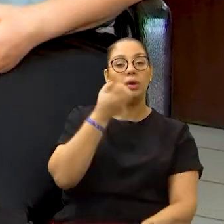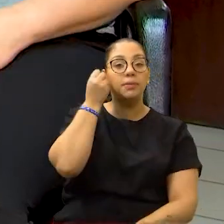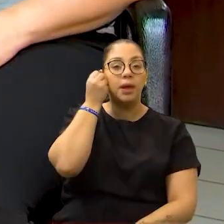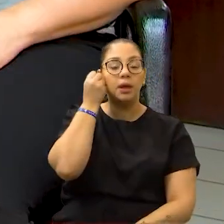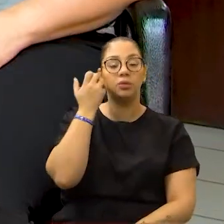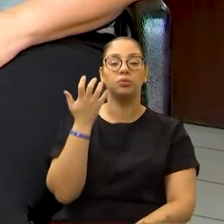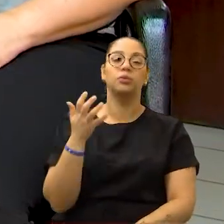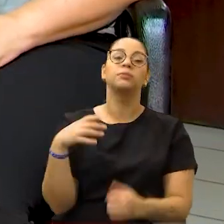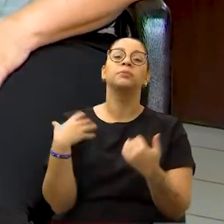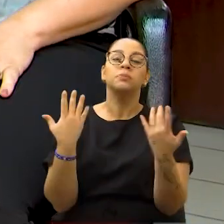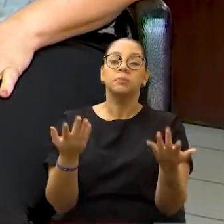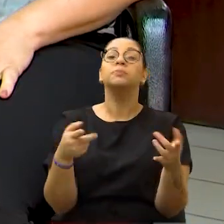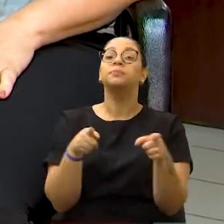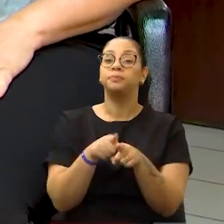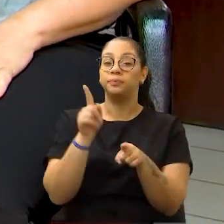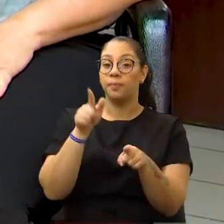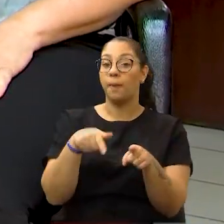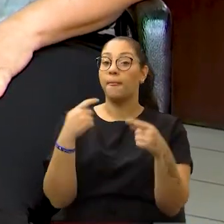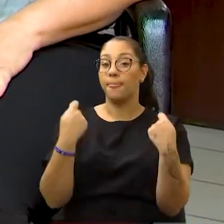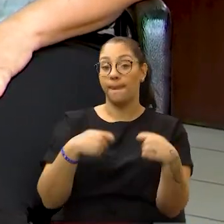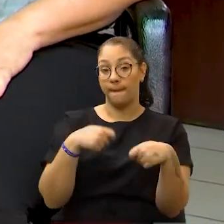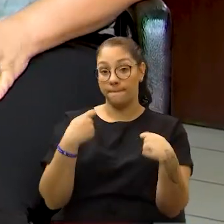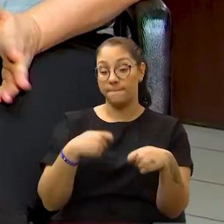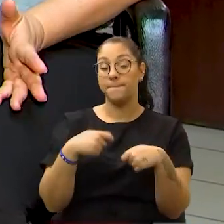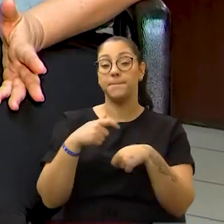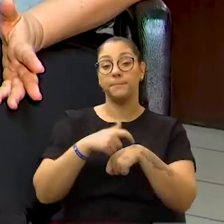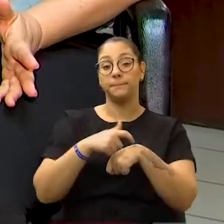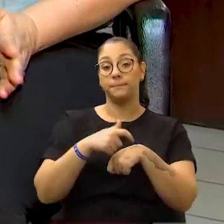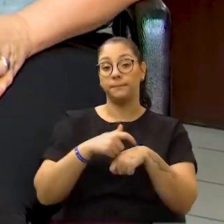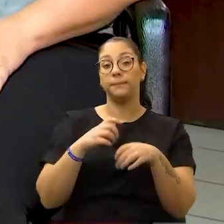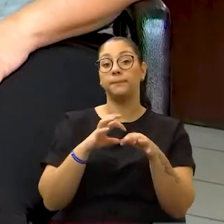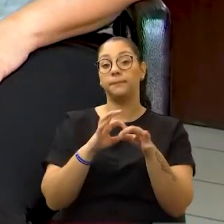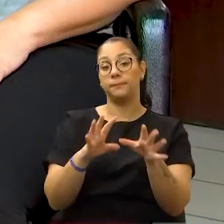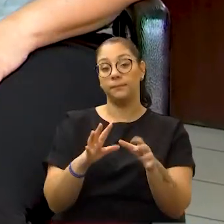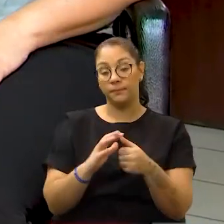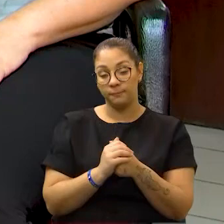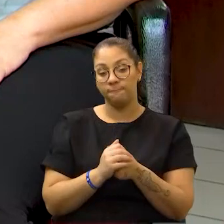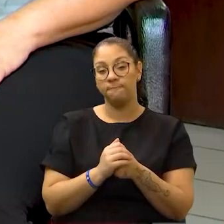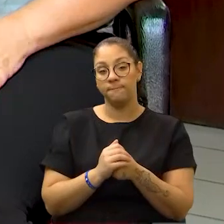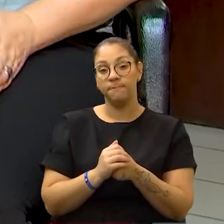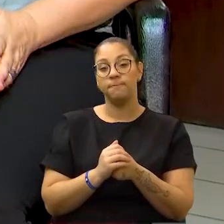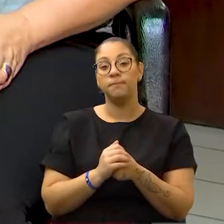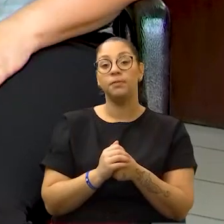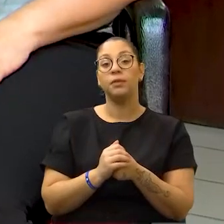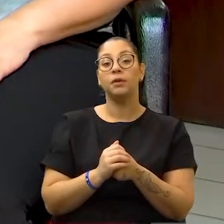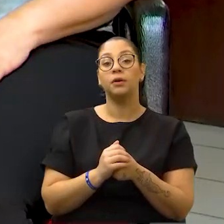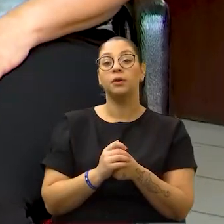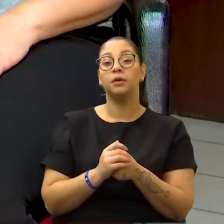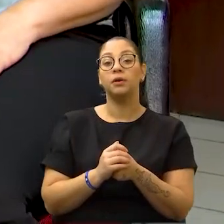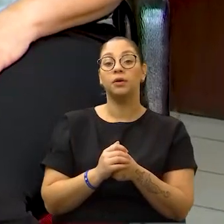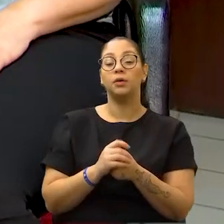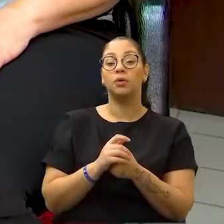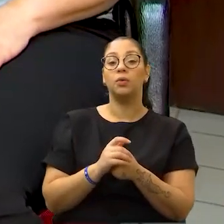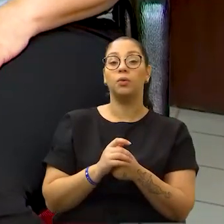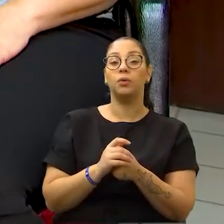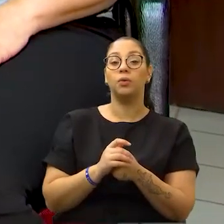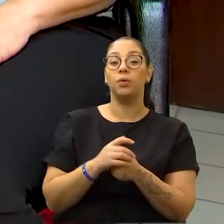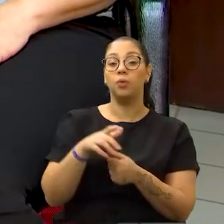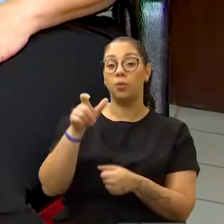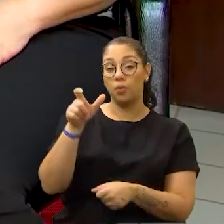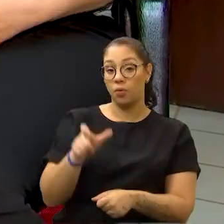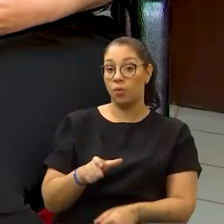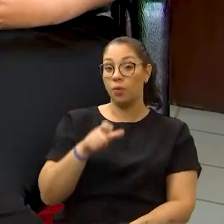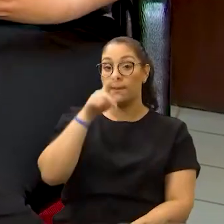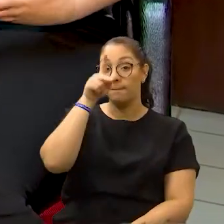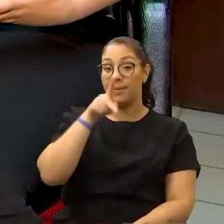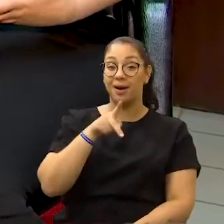acolhido. Então também é uma necessidade do nosso tempo. E nós olhamos, o padre era